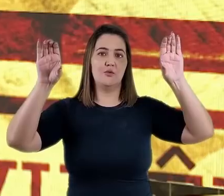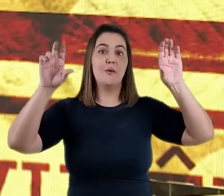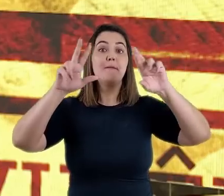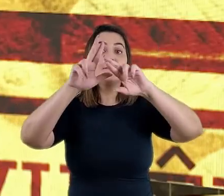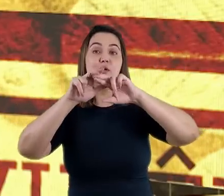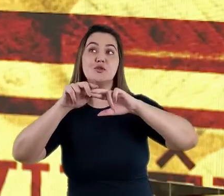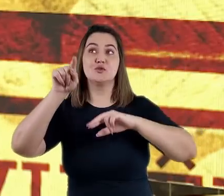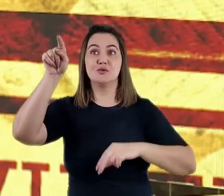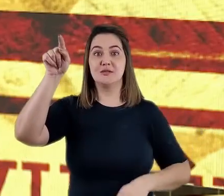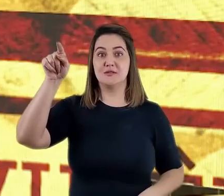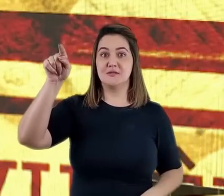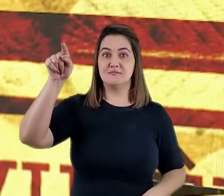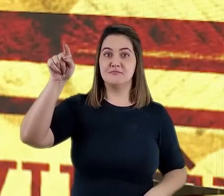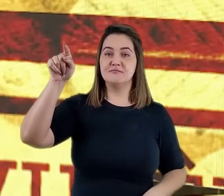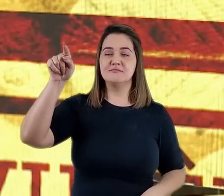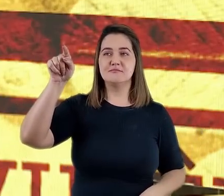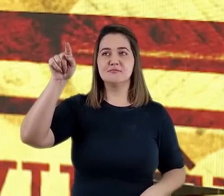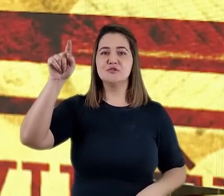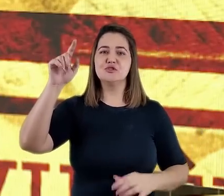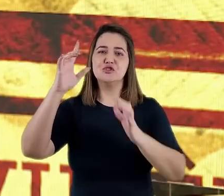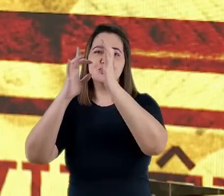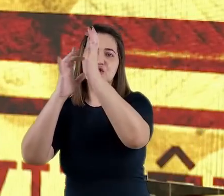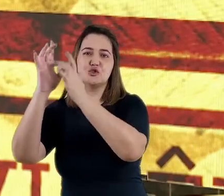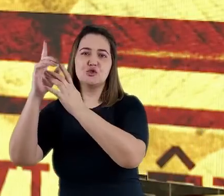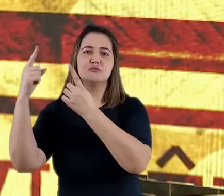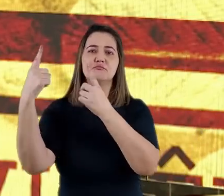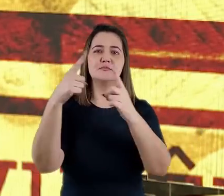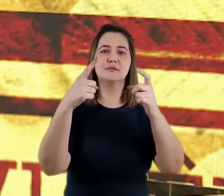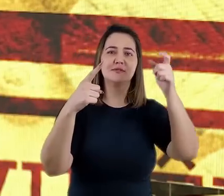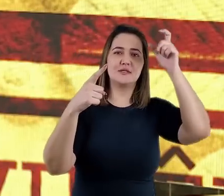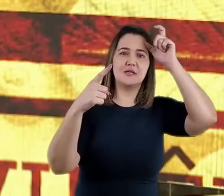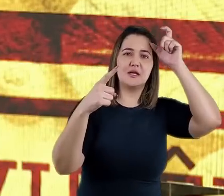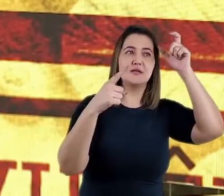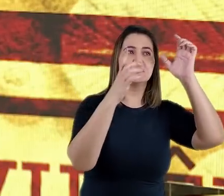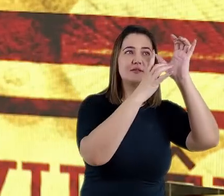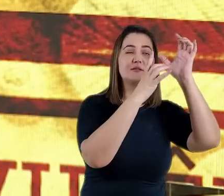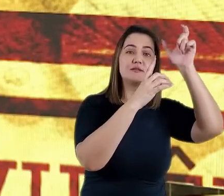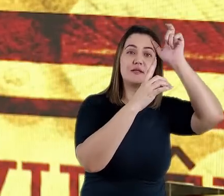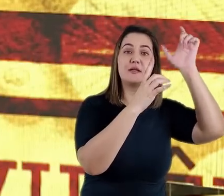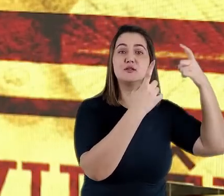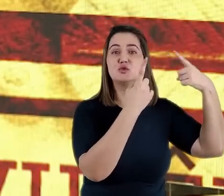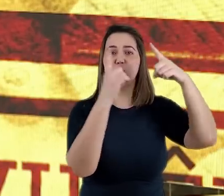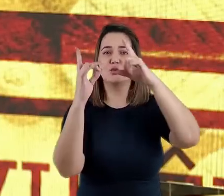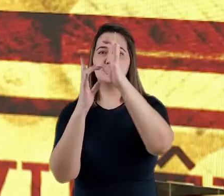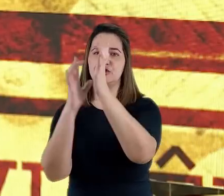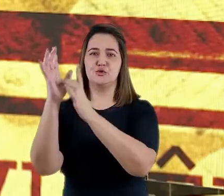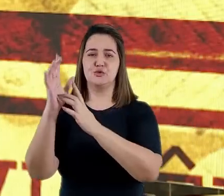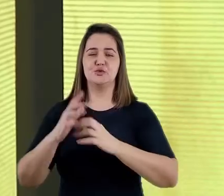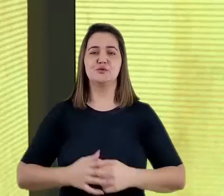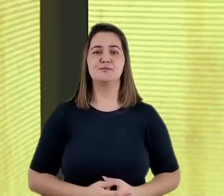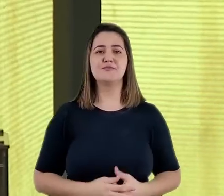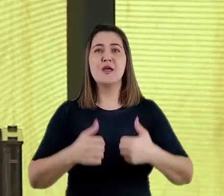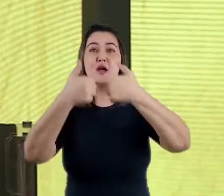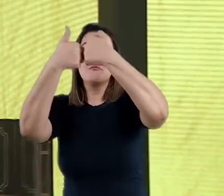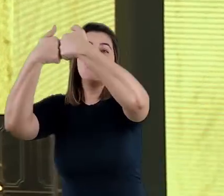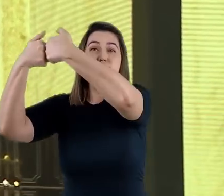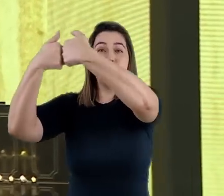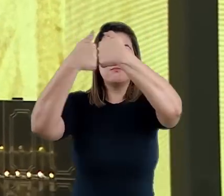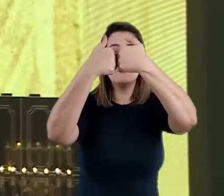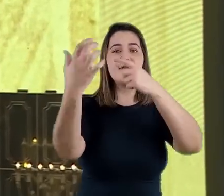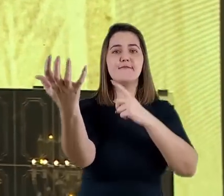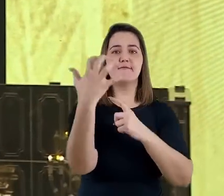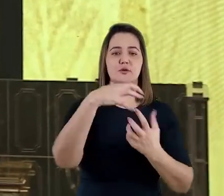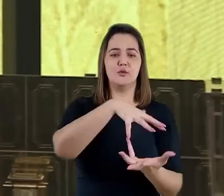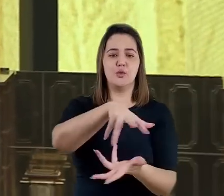descrevendo Lúcifer ou Satanás, e assim dentro do macrocosmo do grande conflito. De fato,